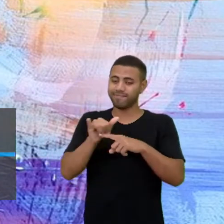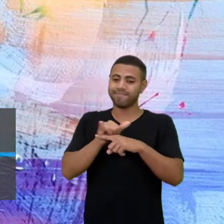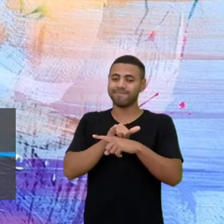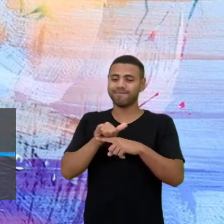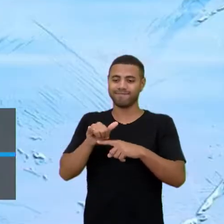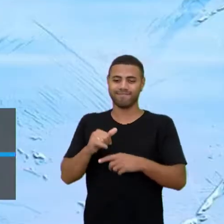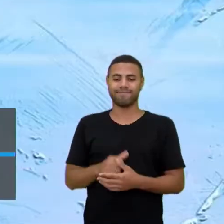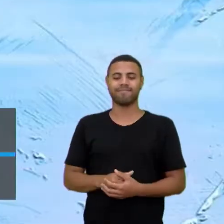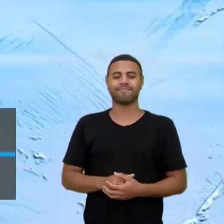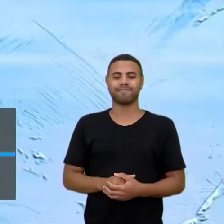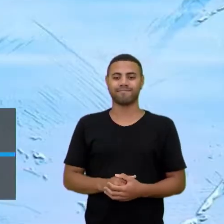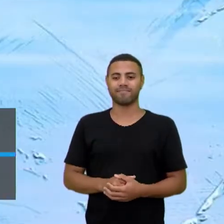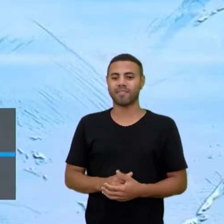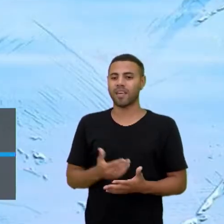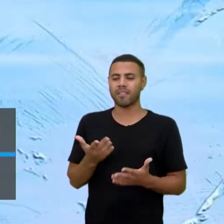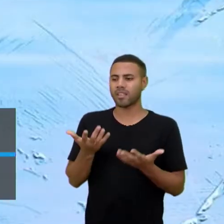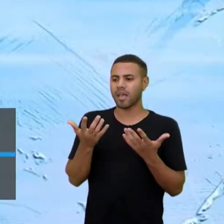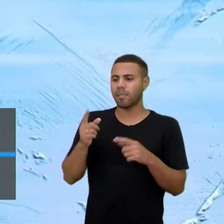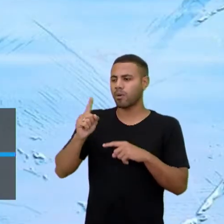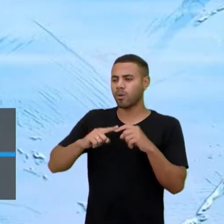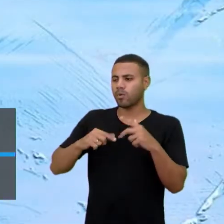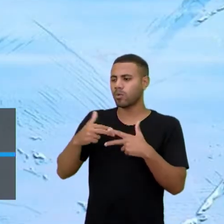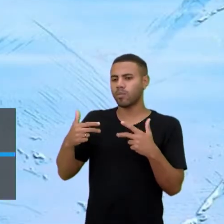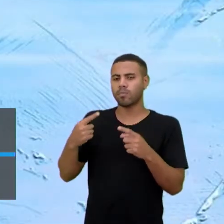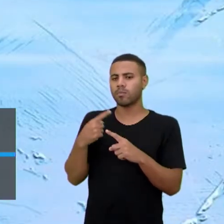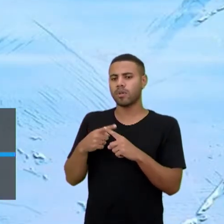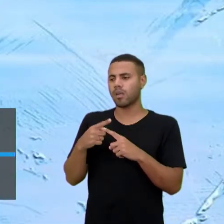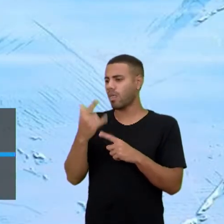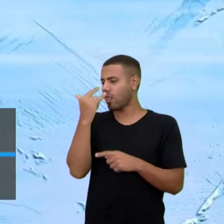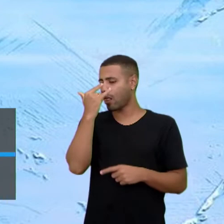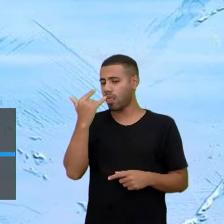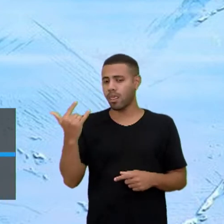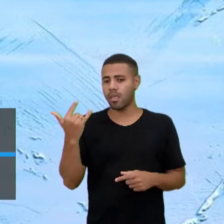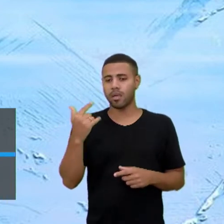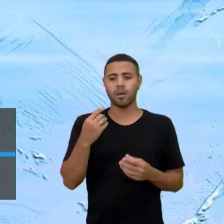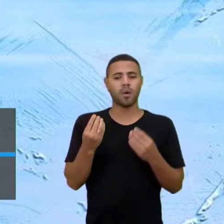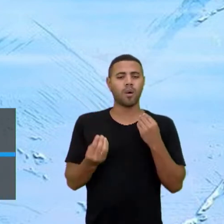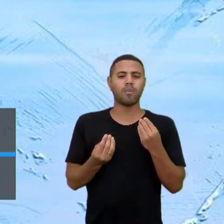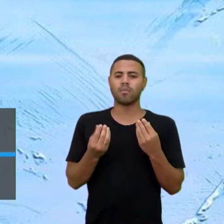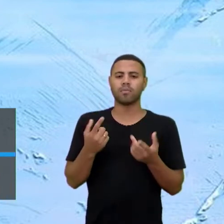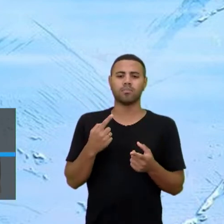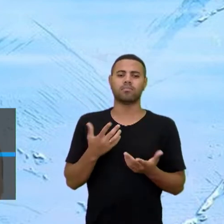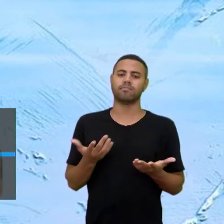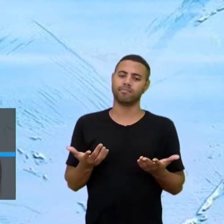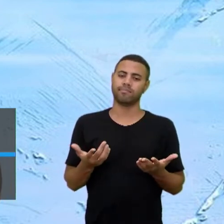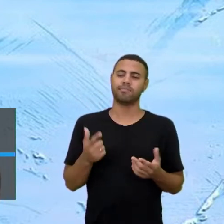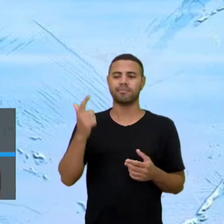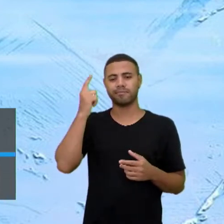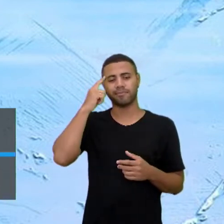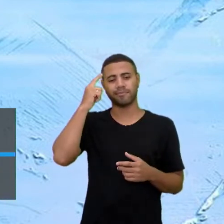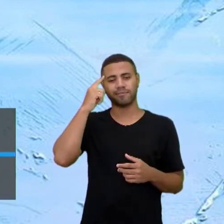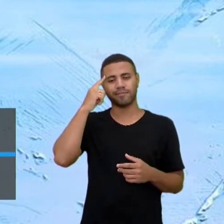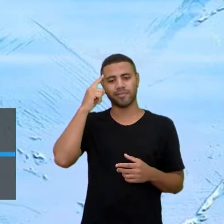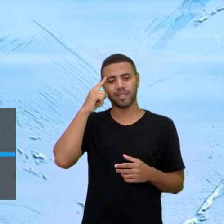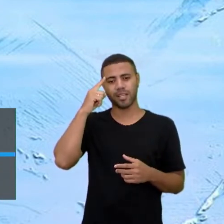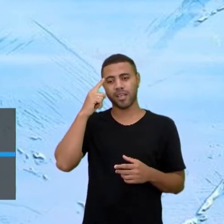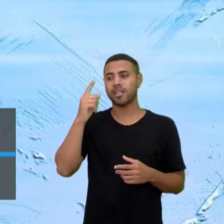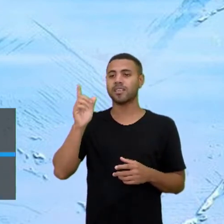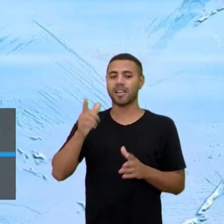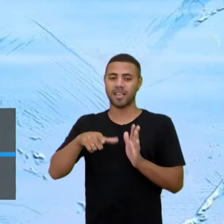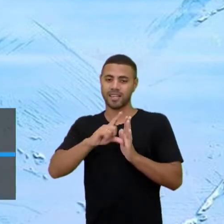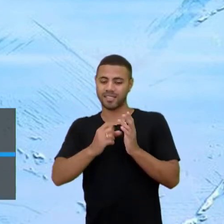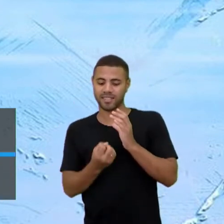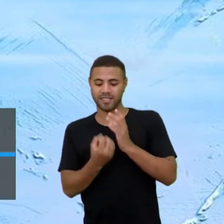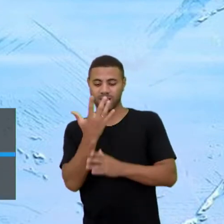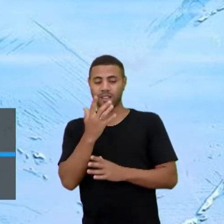às vezes, por que eu quero comprar aquele produto? Por que aquilo me atrai tanto, né? É porque foi pensado para te atrair, né?